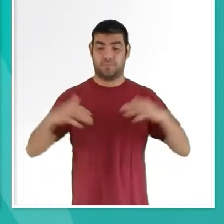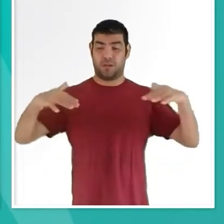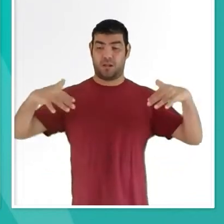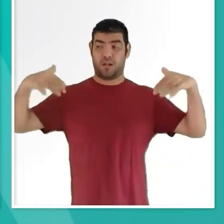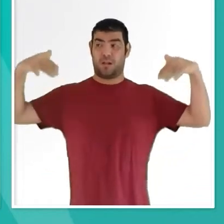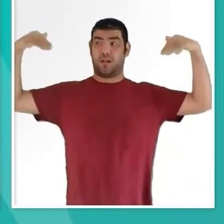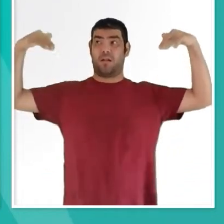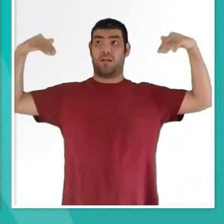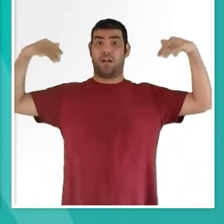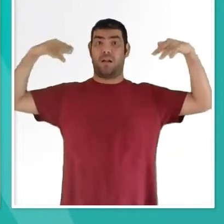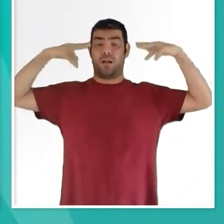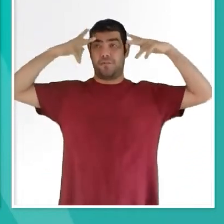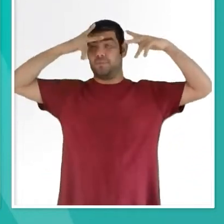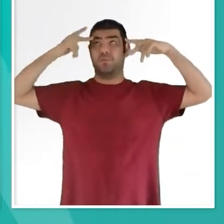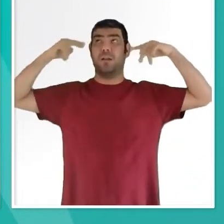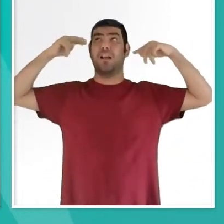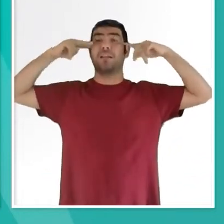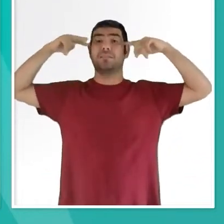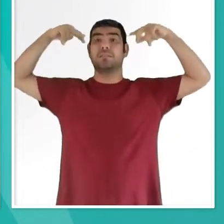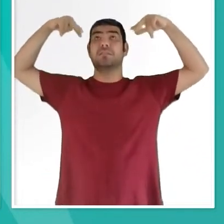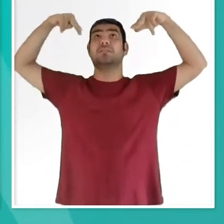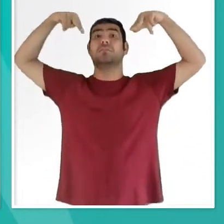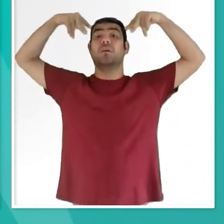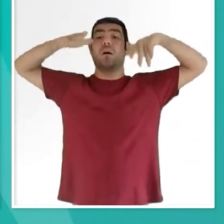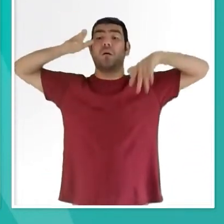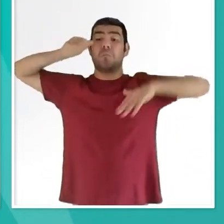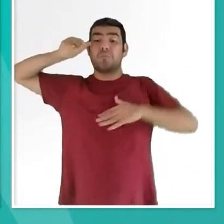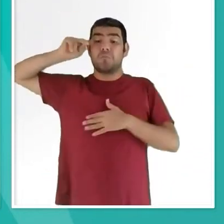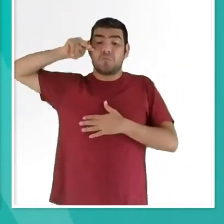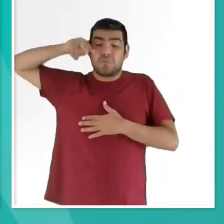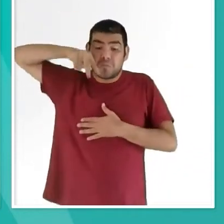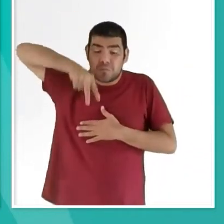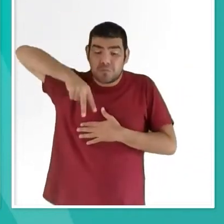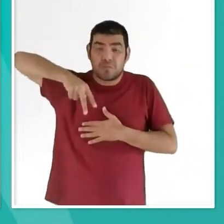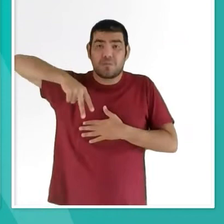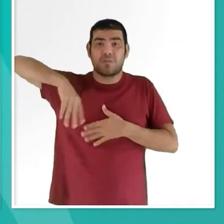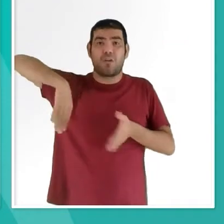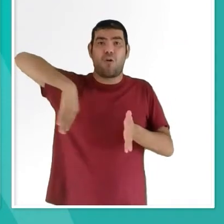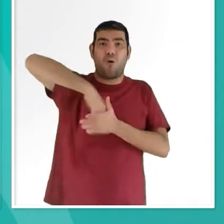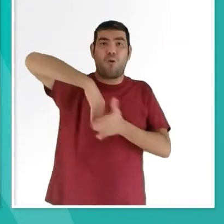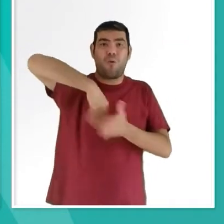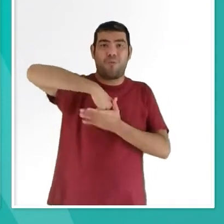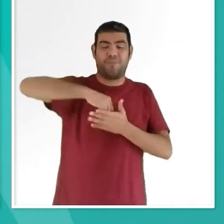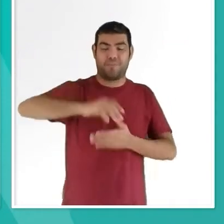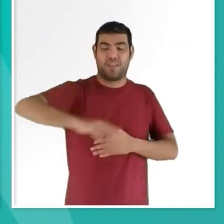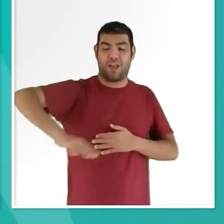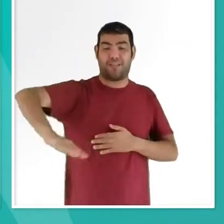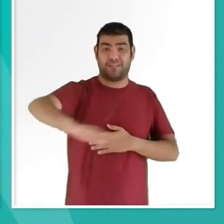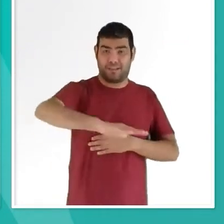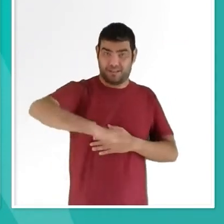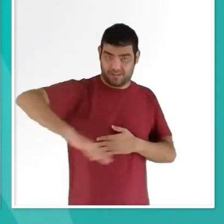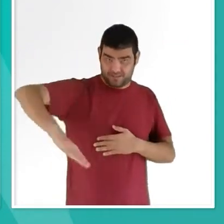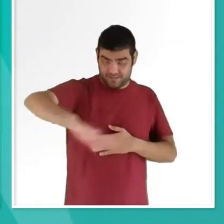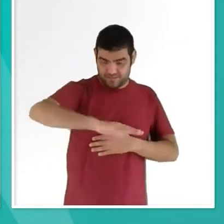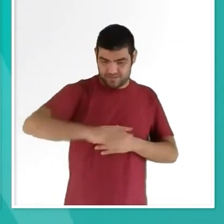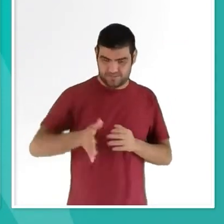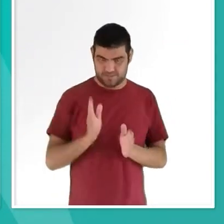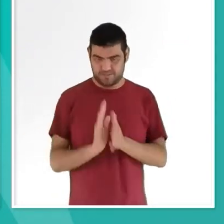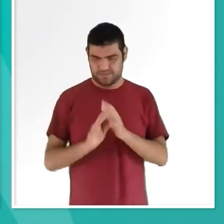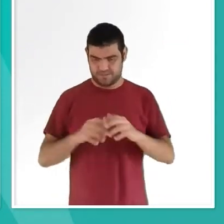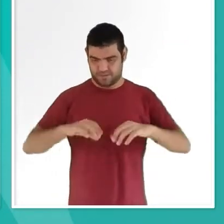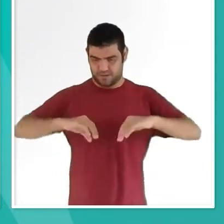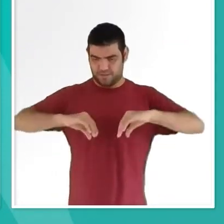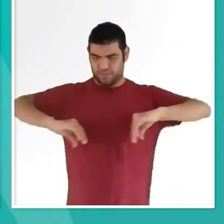lá em cima, ó, ficavam observando de cima o jogo. E aí nessa área aqui central, bastante retangular e